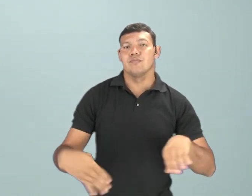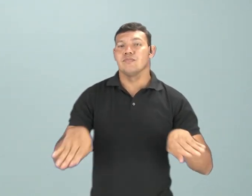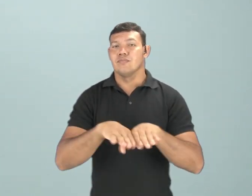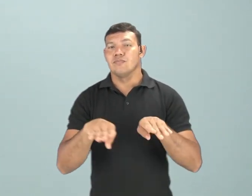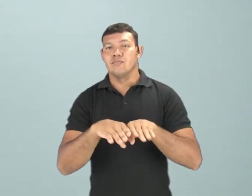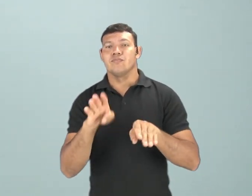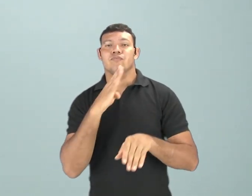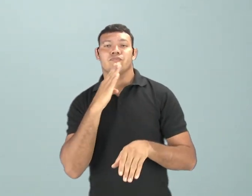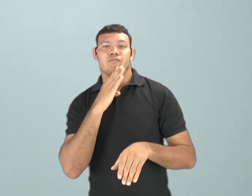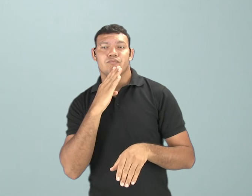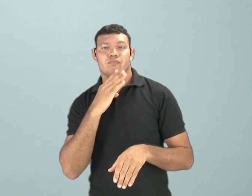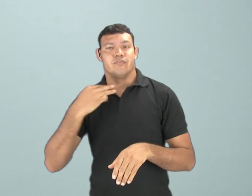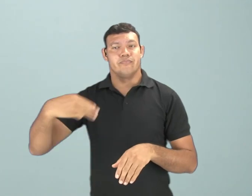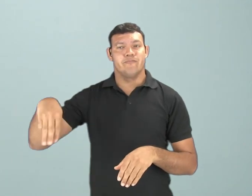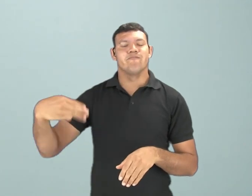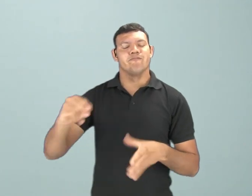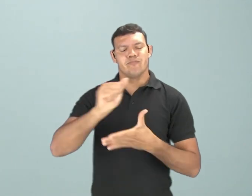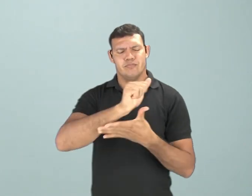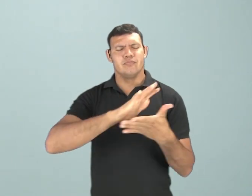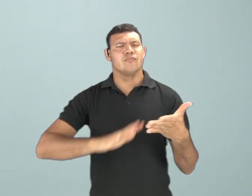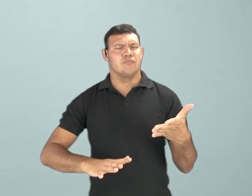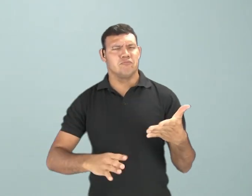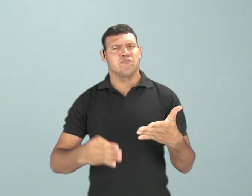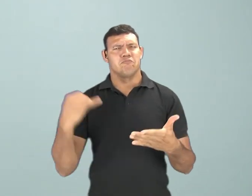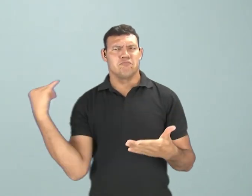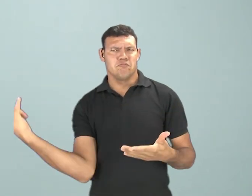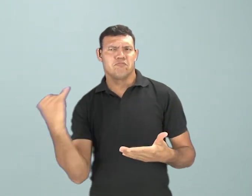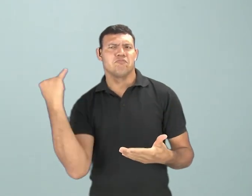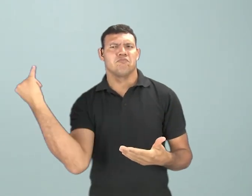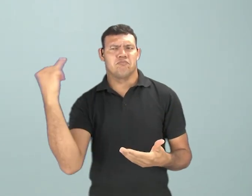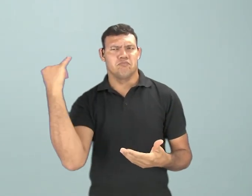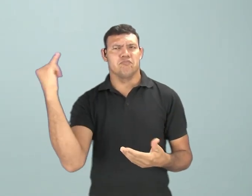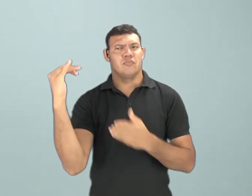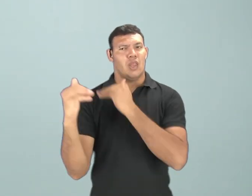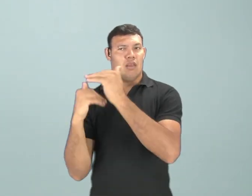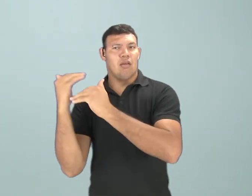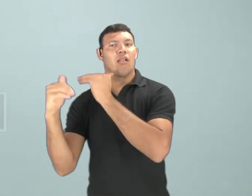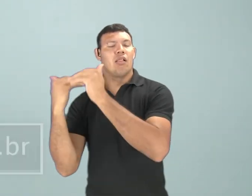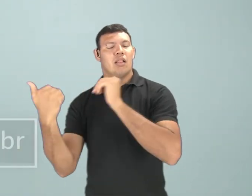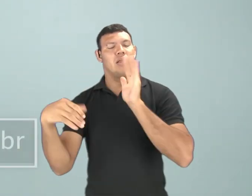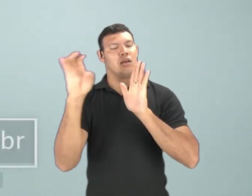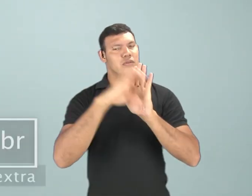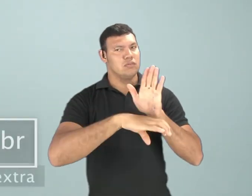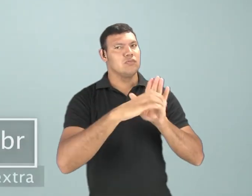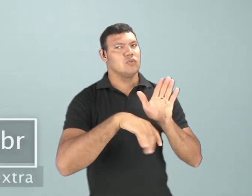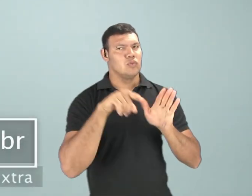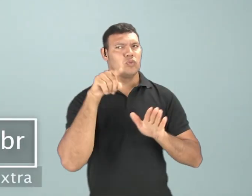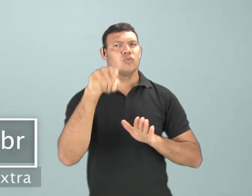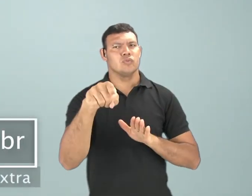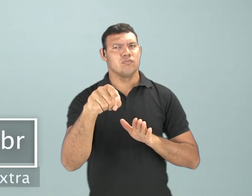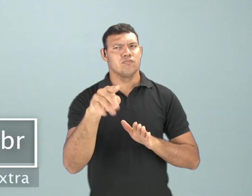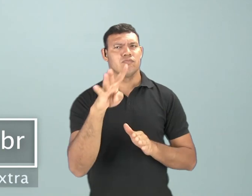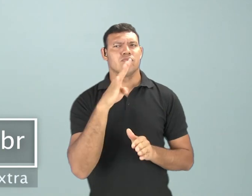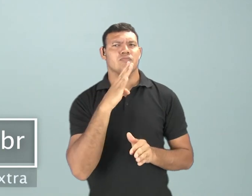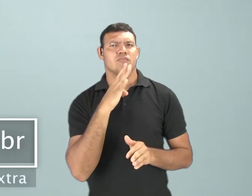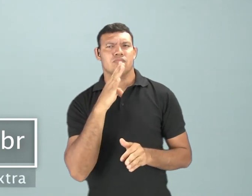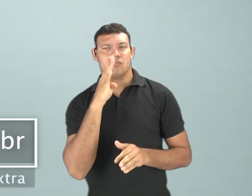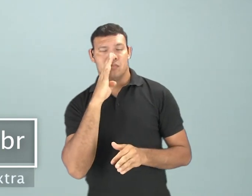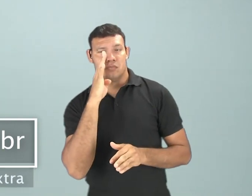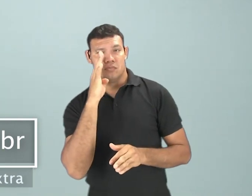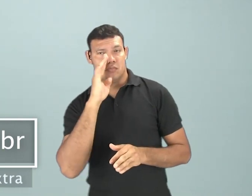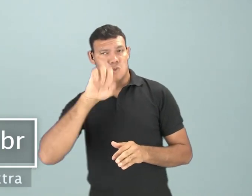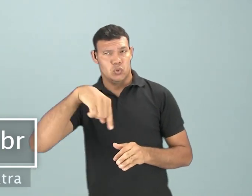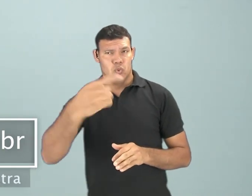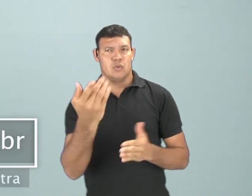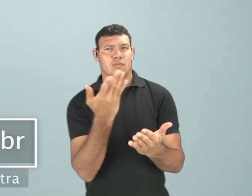aprofunde o seu conhecimento na matemática que essas atividades são relevantes para desenvolver outros conteúdos que